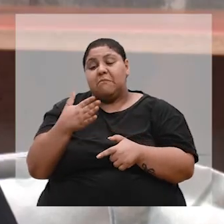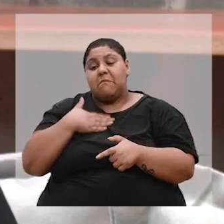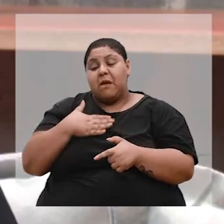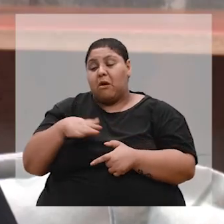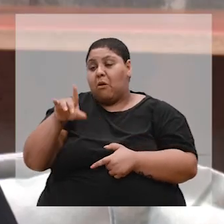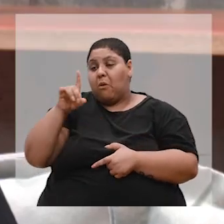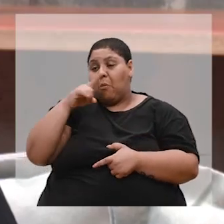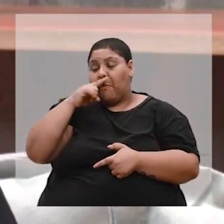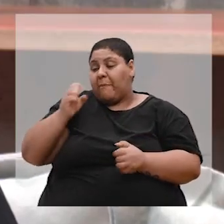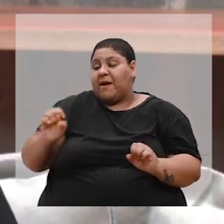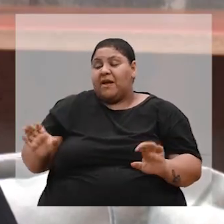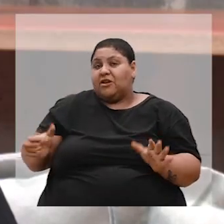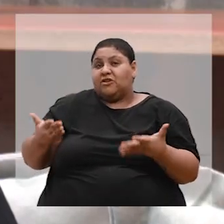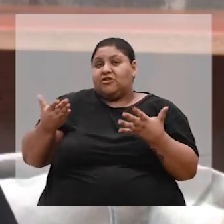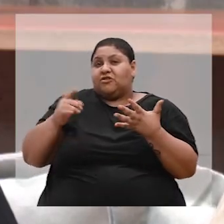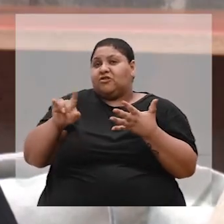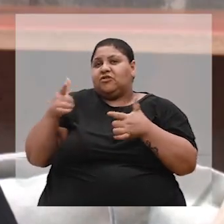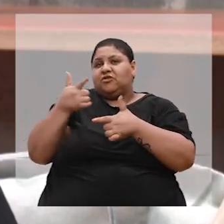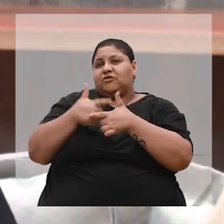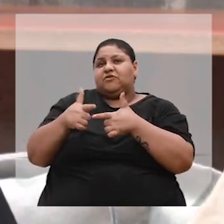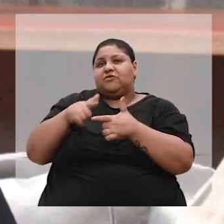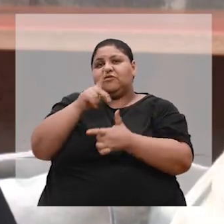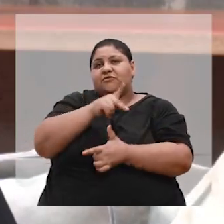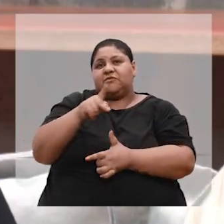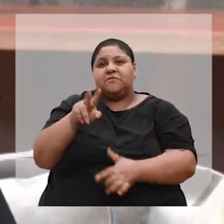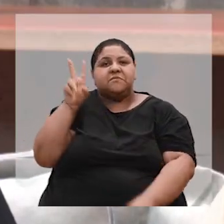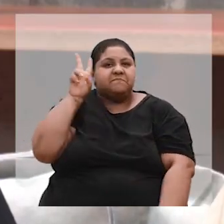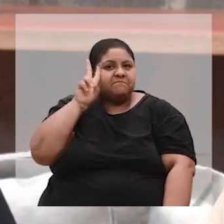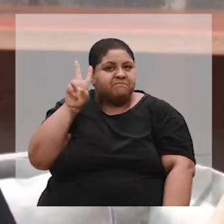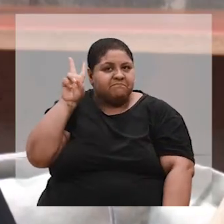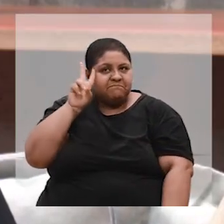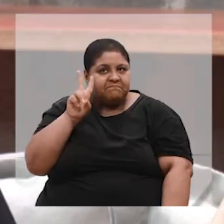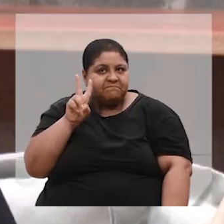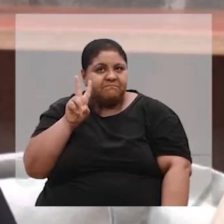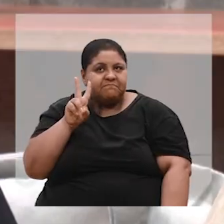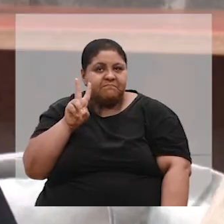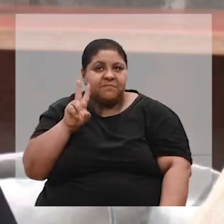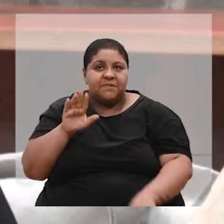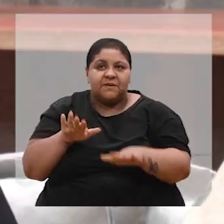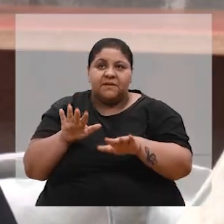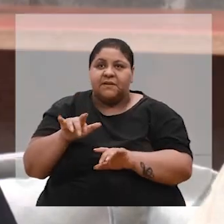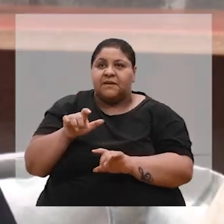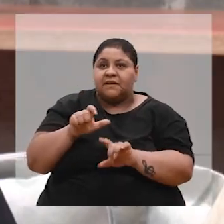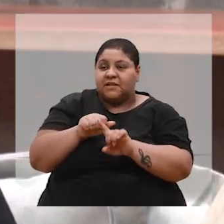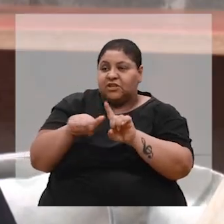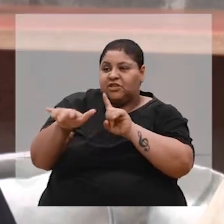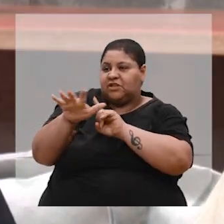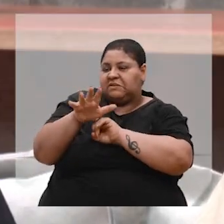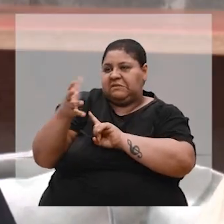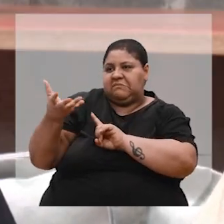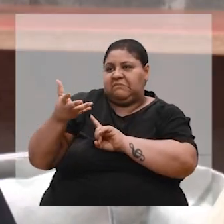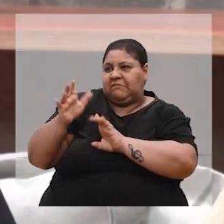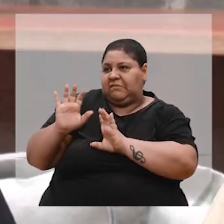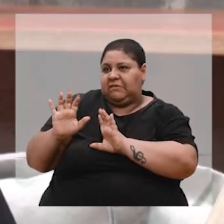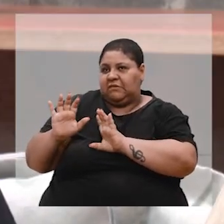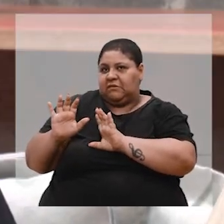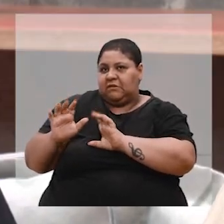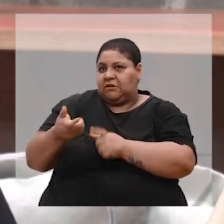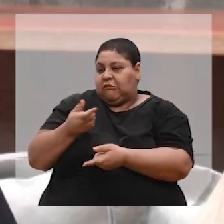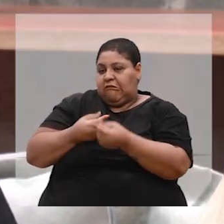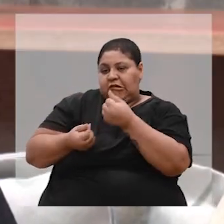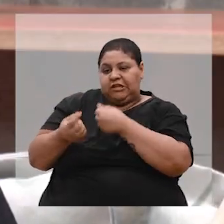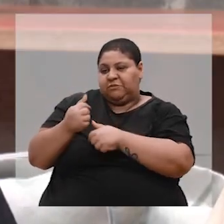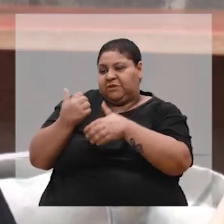um incentivador, assim, tipo, não há problema nenhum em tu ser o professor de história, né? E de repente a sociedade quer que tu seja